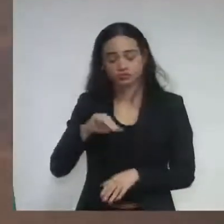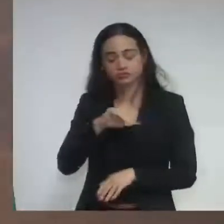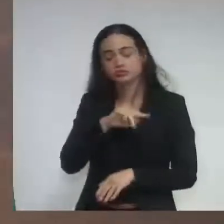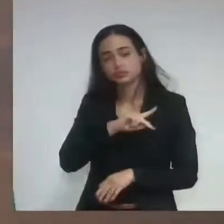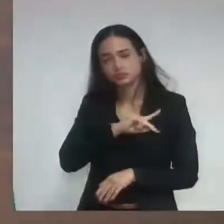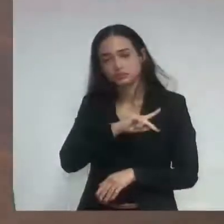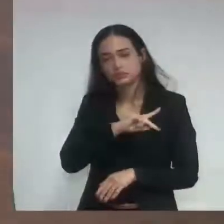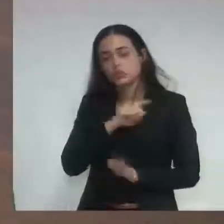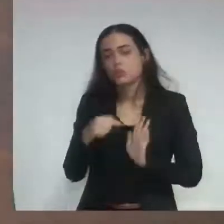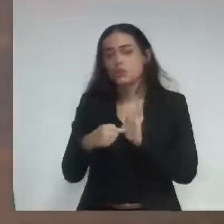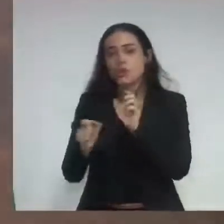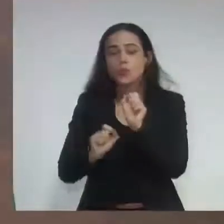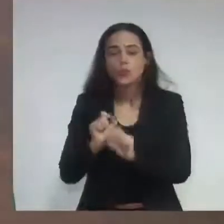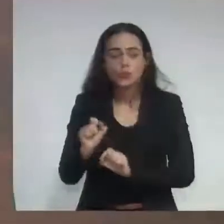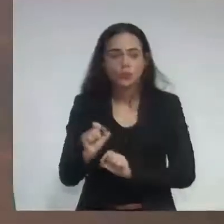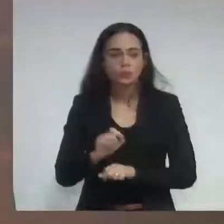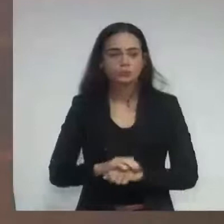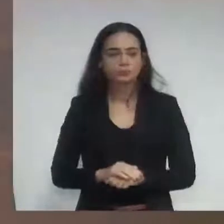Contas aponta